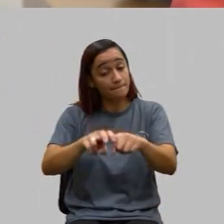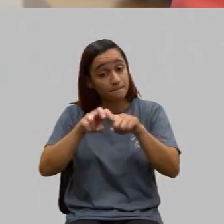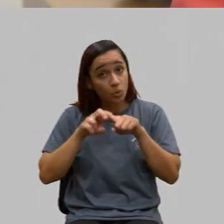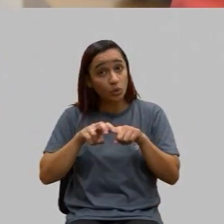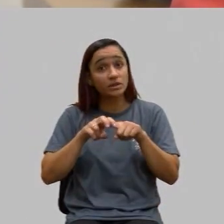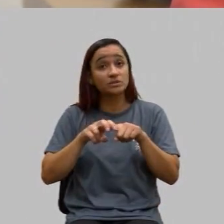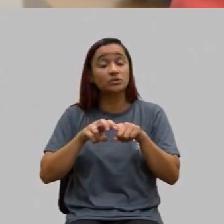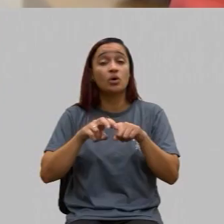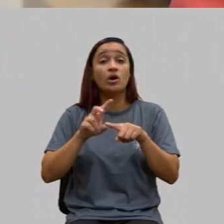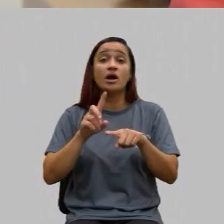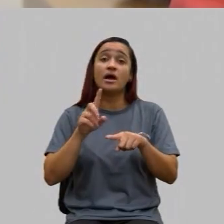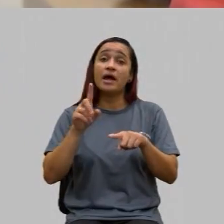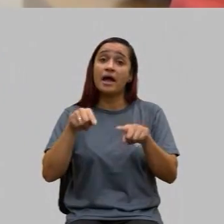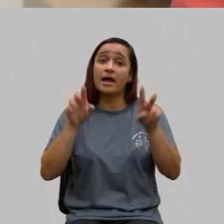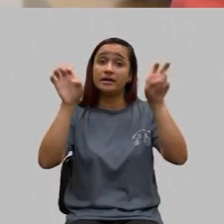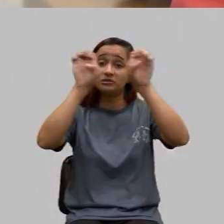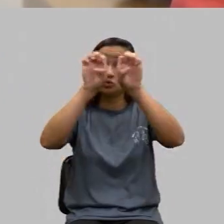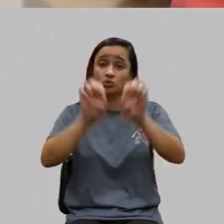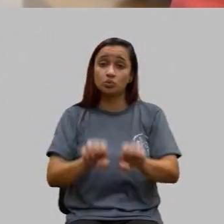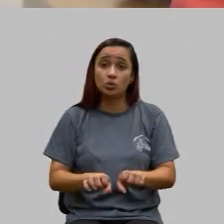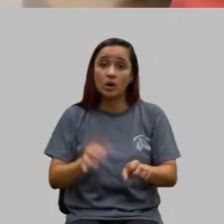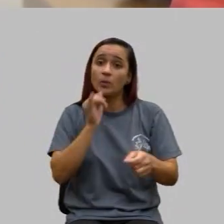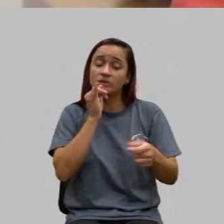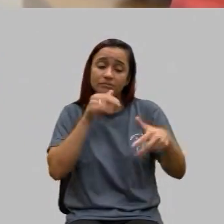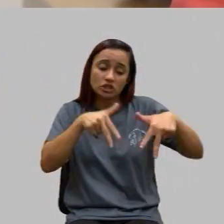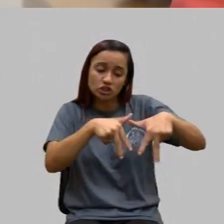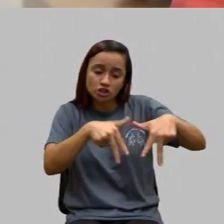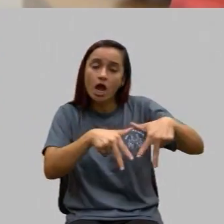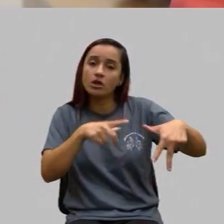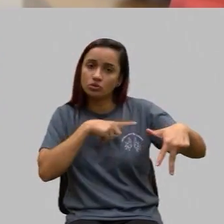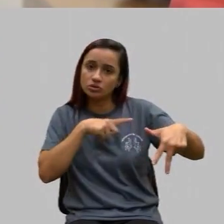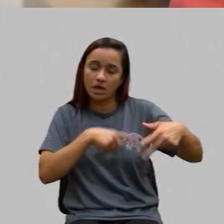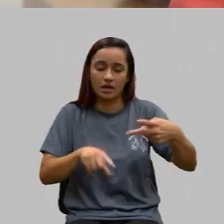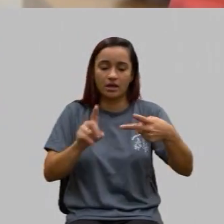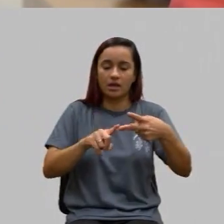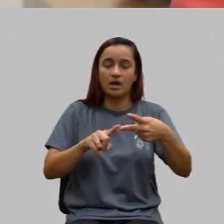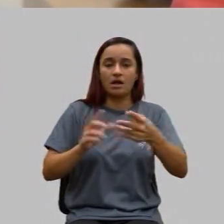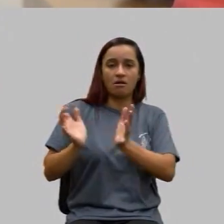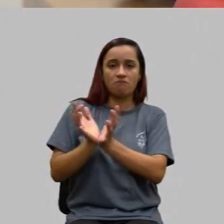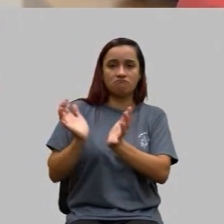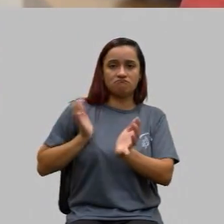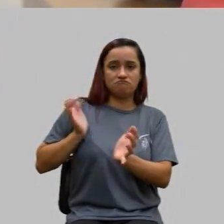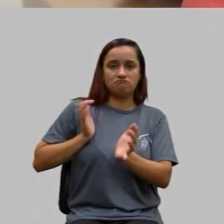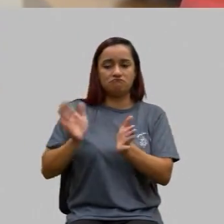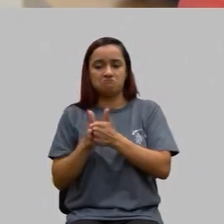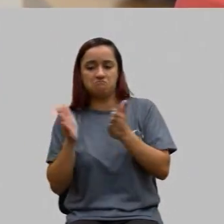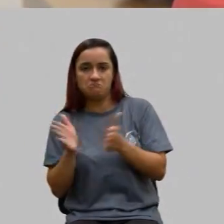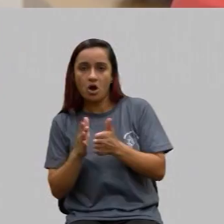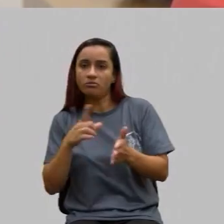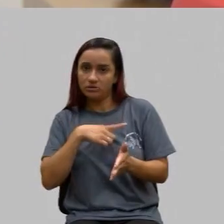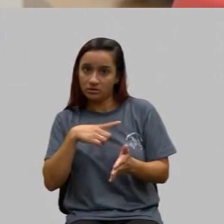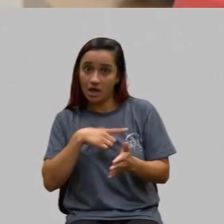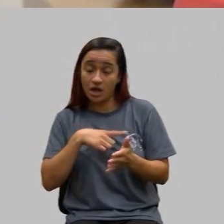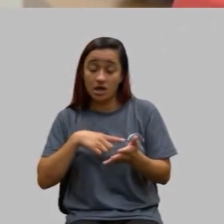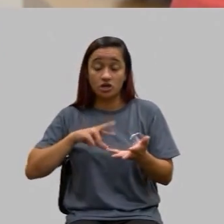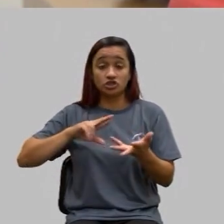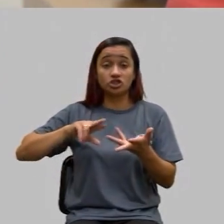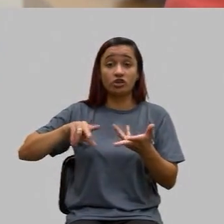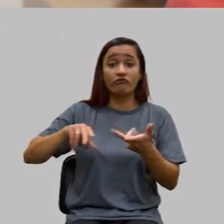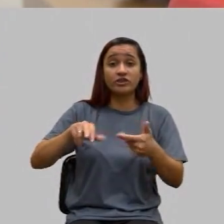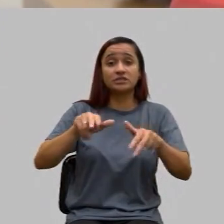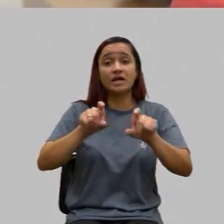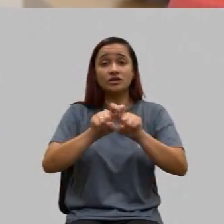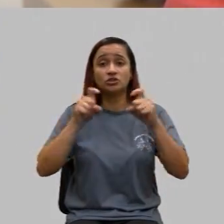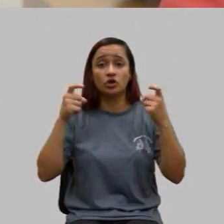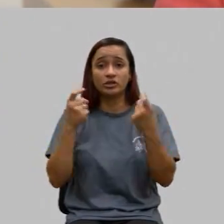estrutural. O gênero vem, a questão da classe vem, a questão da diversidade sexual vem, a questão